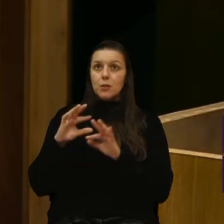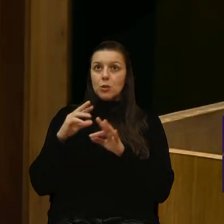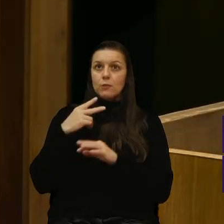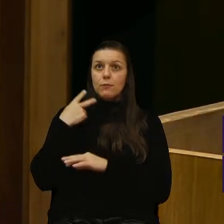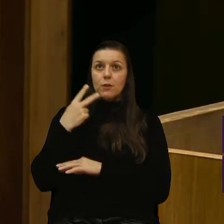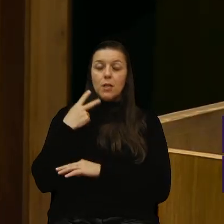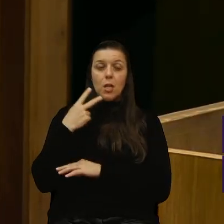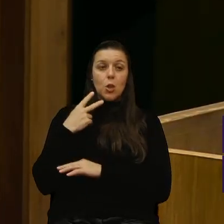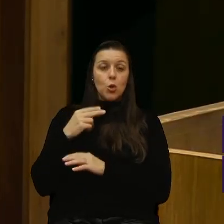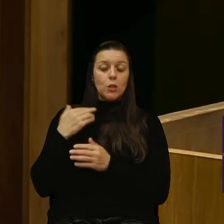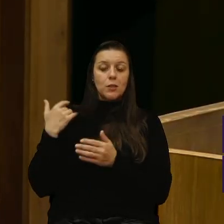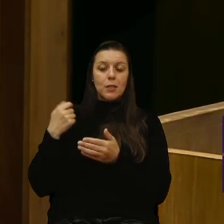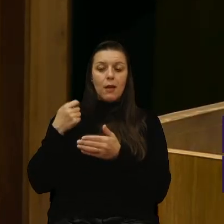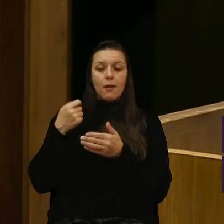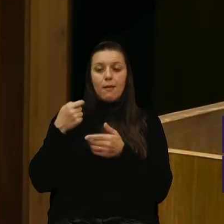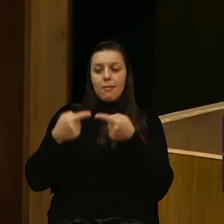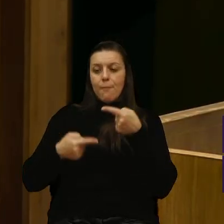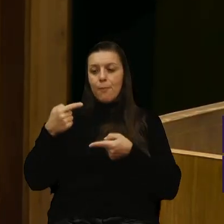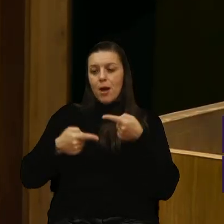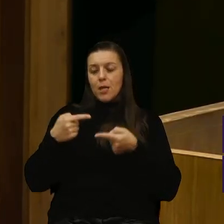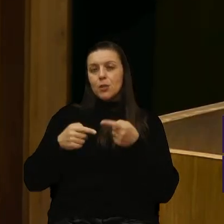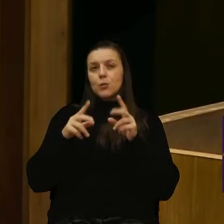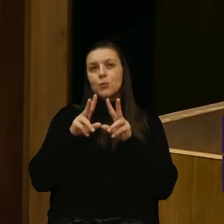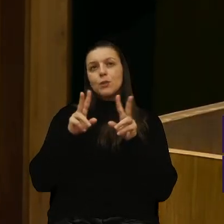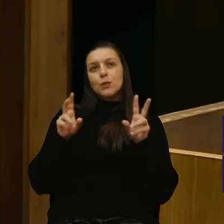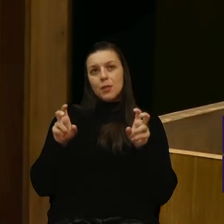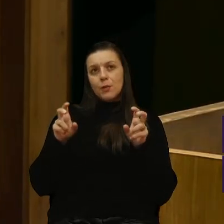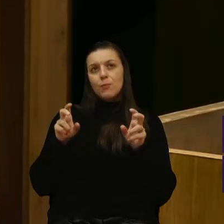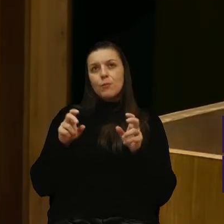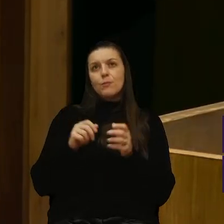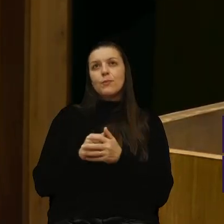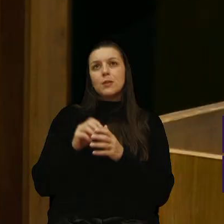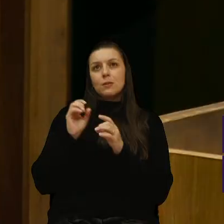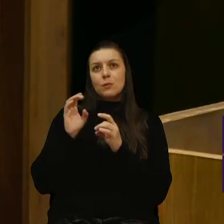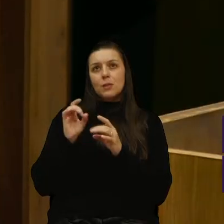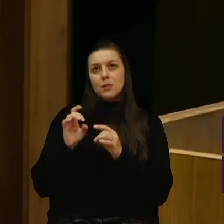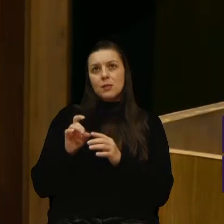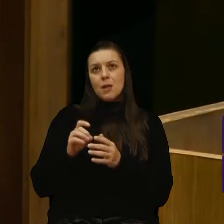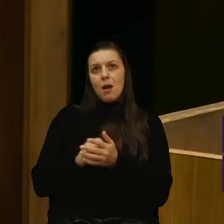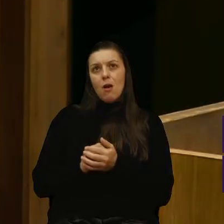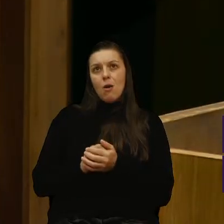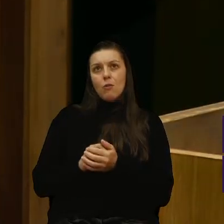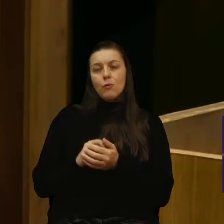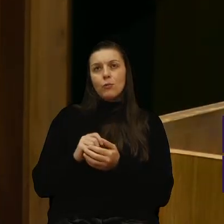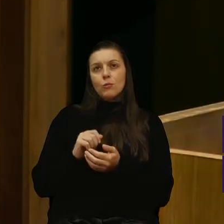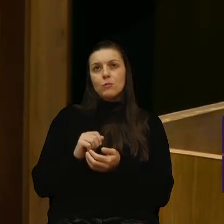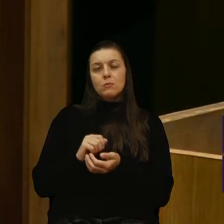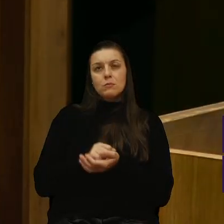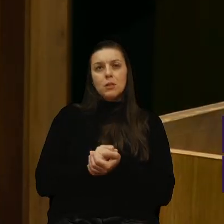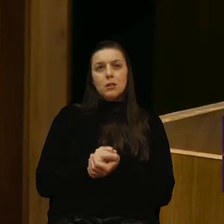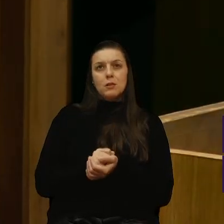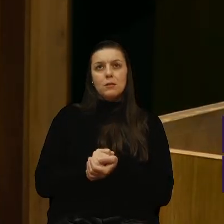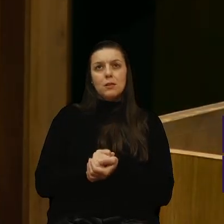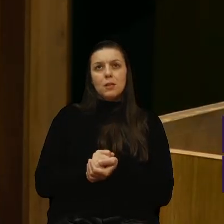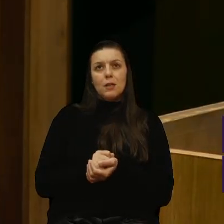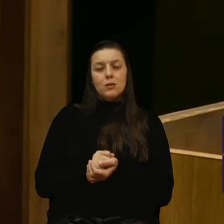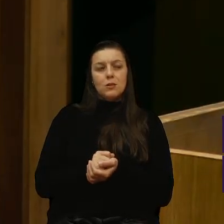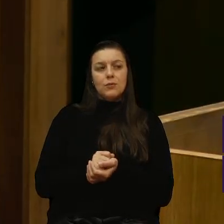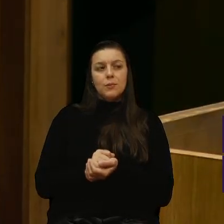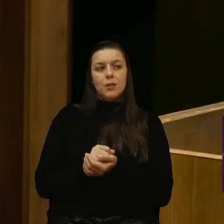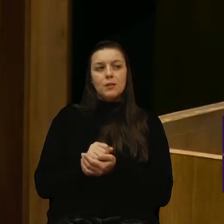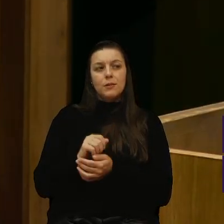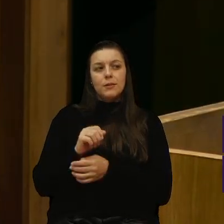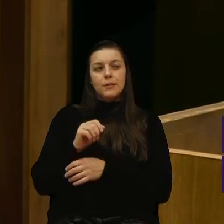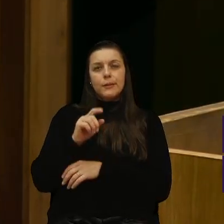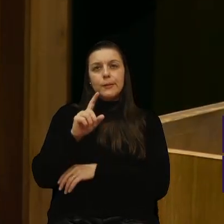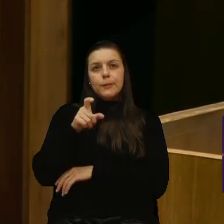travamos diversos debates sobre esses temas aqui, em especial quanto à xenofobia. Esse ano, em 2 oportunidades, eu e a vereadora Andressa